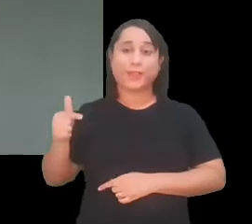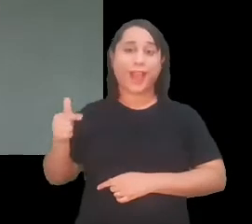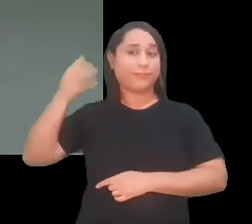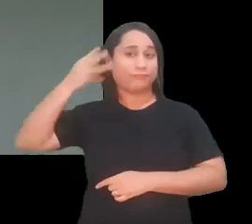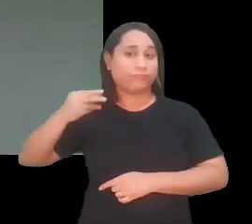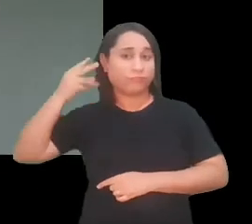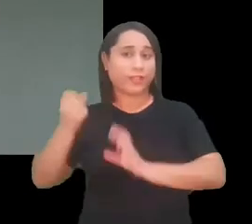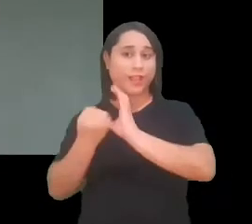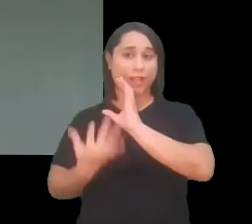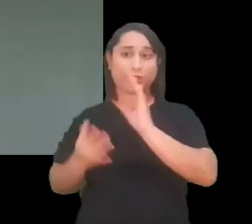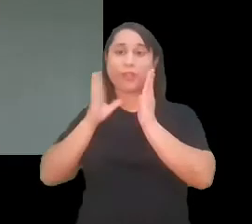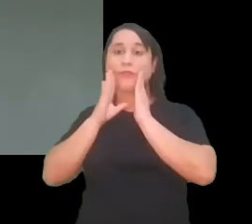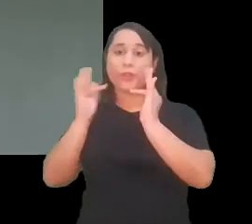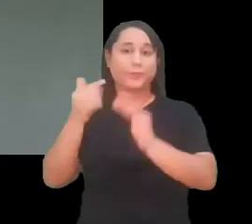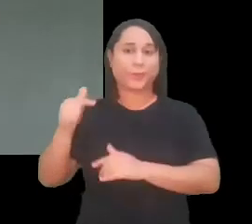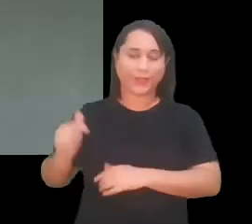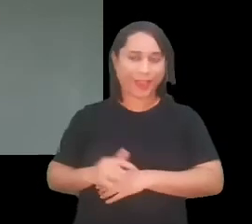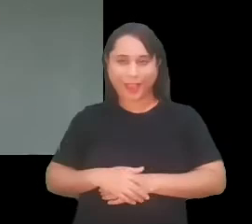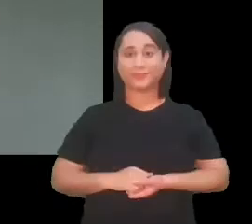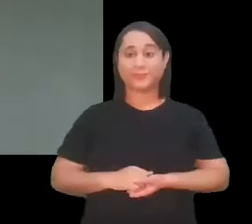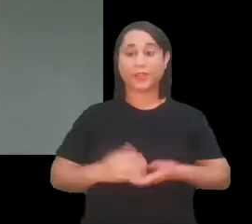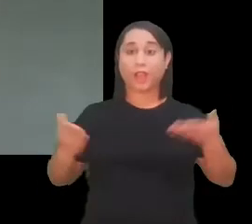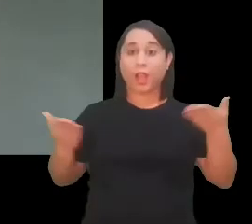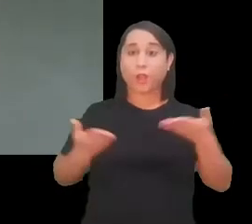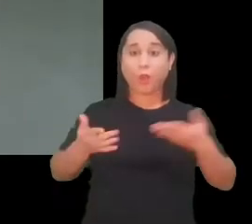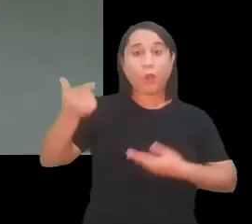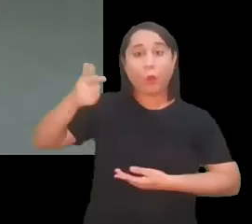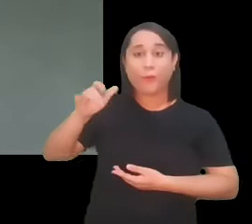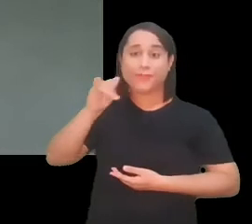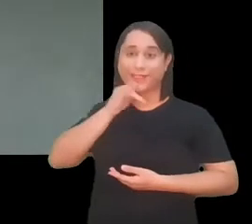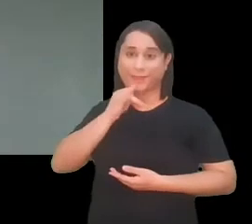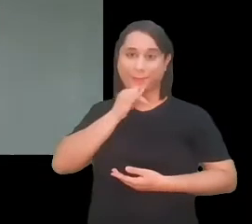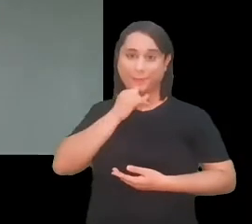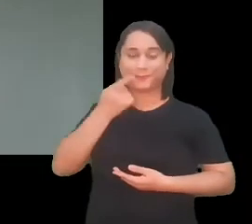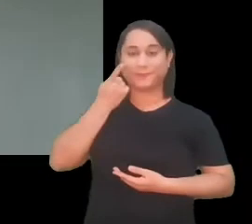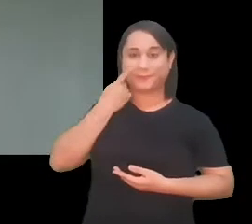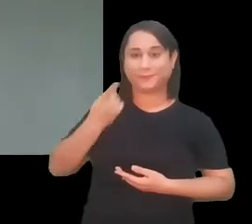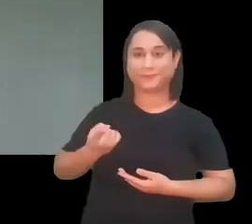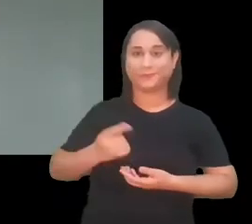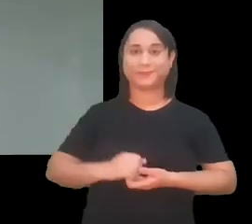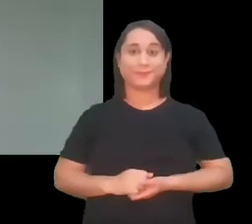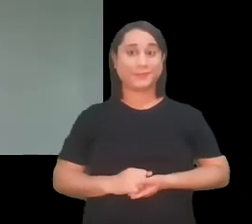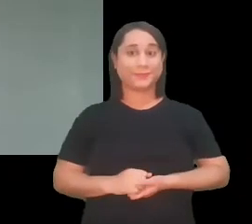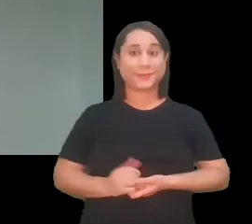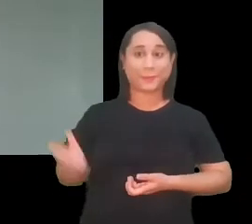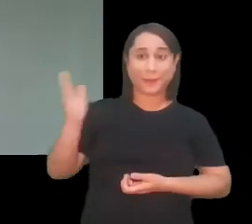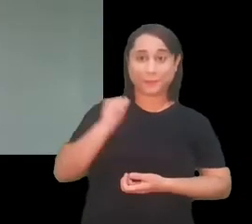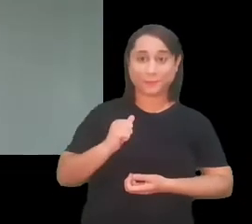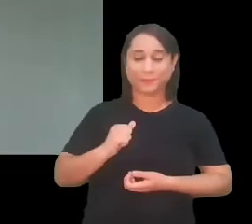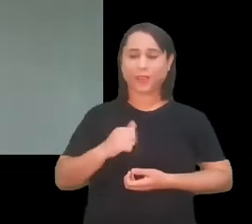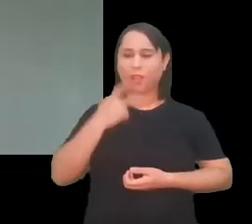outros exercícios. Bem simples, beleza? Agora vamos para um outro caso. Vamos lá. Vamos falar da